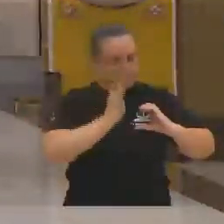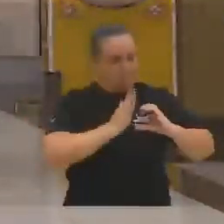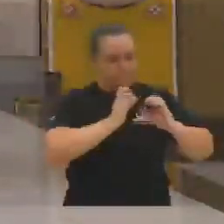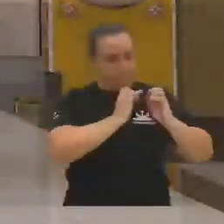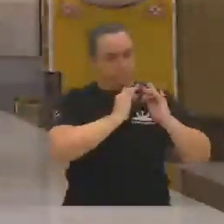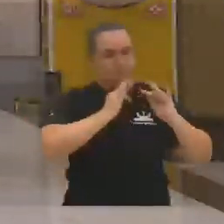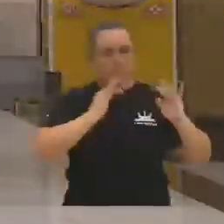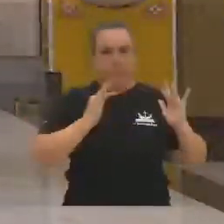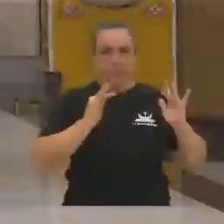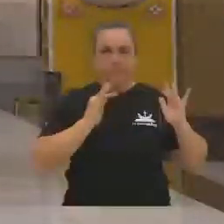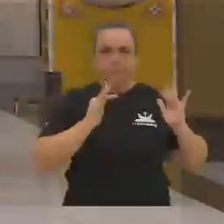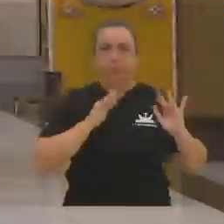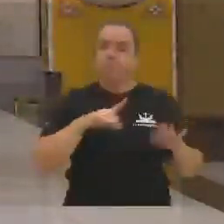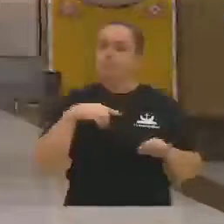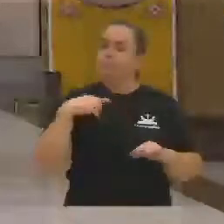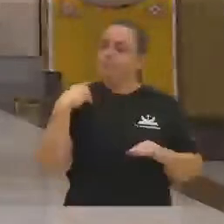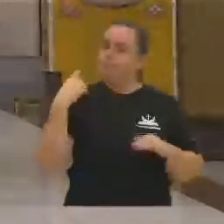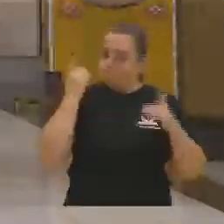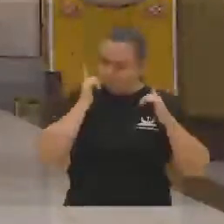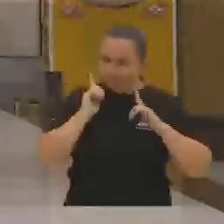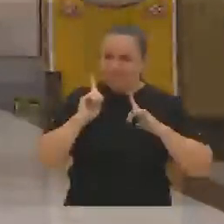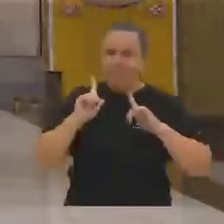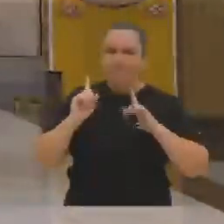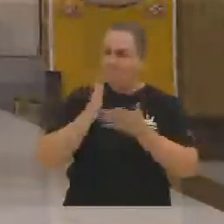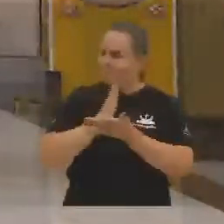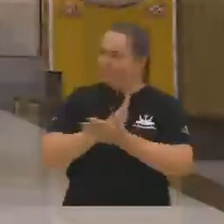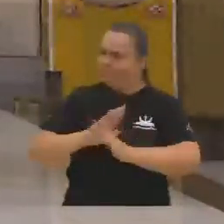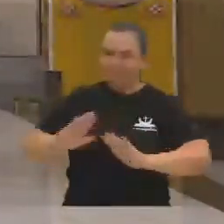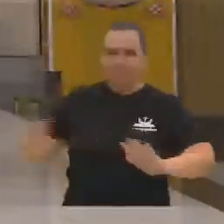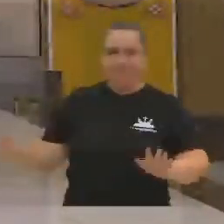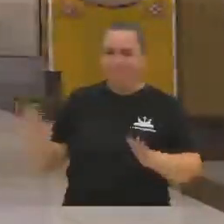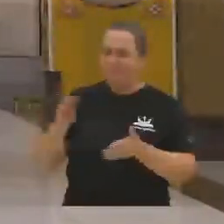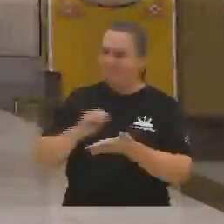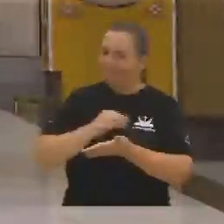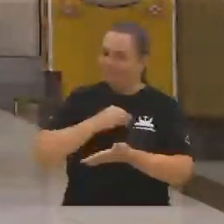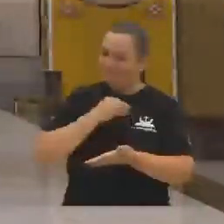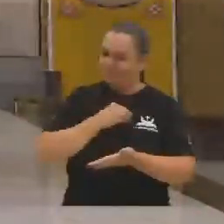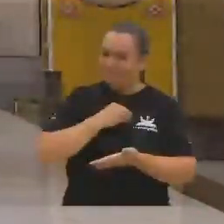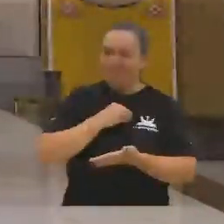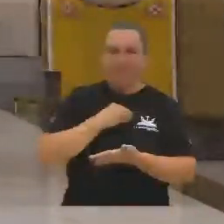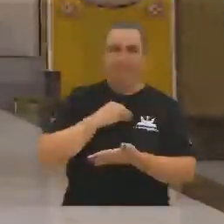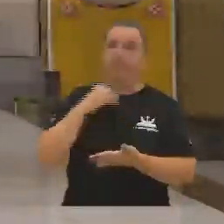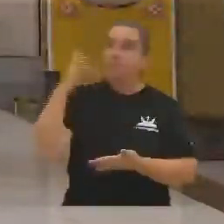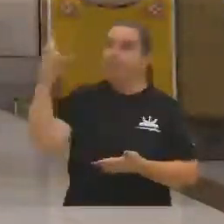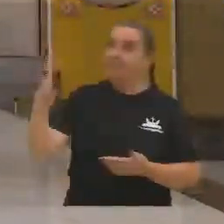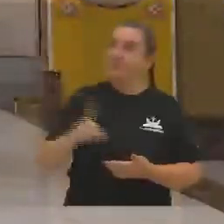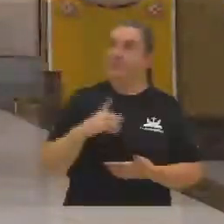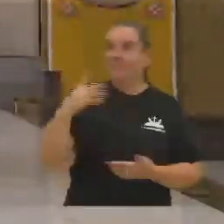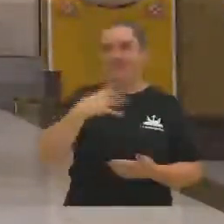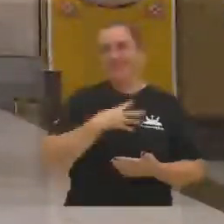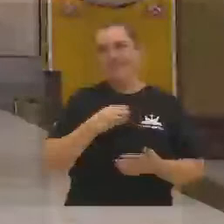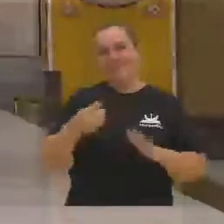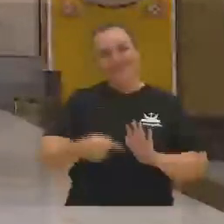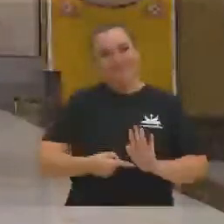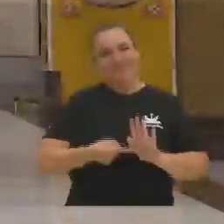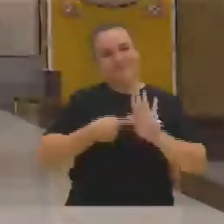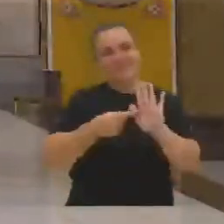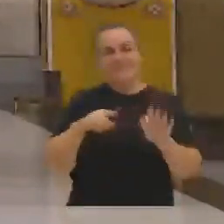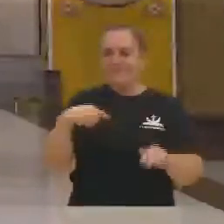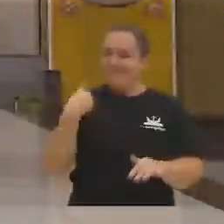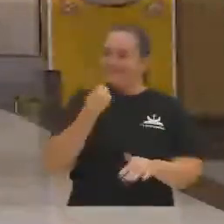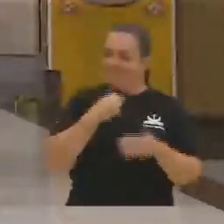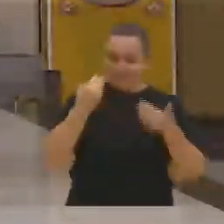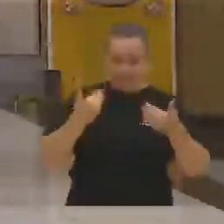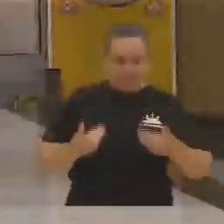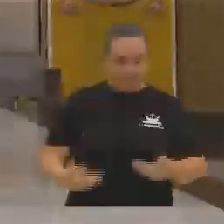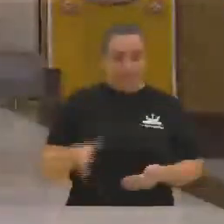glória, para que, vencidas as trevas do pecado, a vinda do vosso unigênito revele que somos